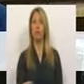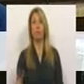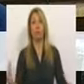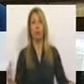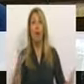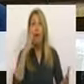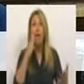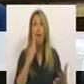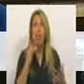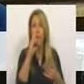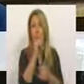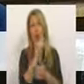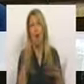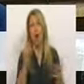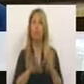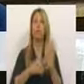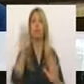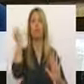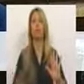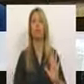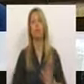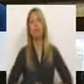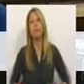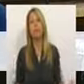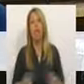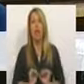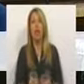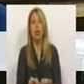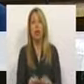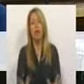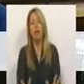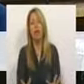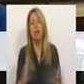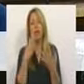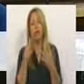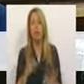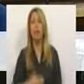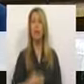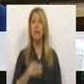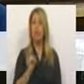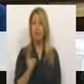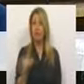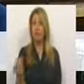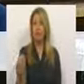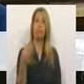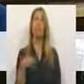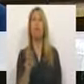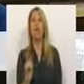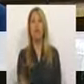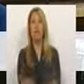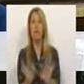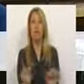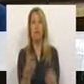despudor, chumbaram. E, portanto, é naturalmente um sentimento de que este Partido Socialista é um Partido Socialista